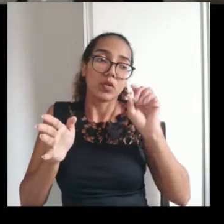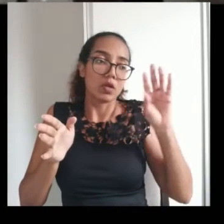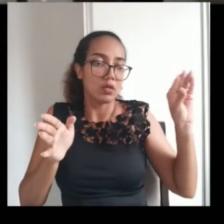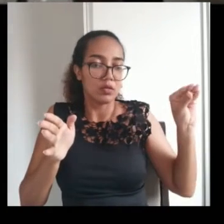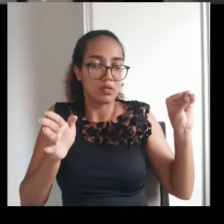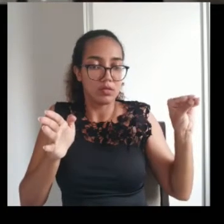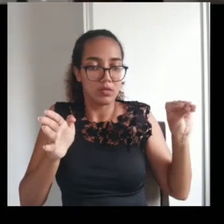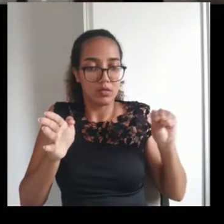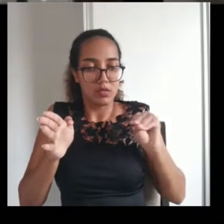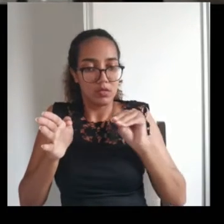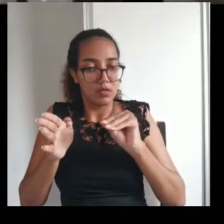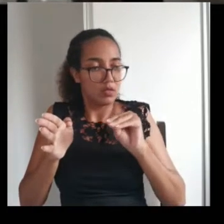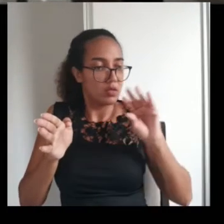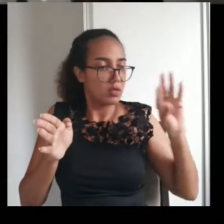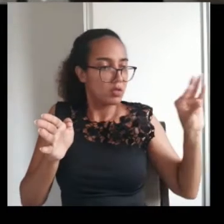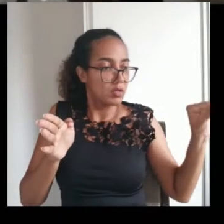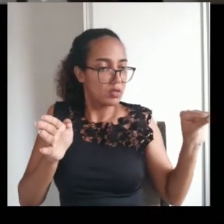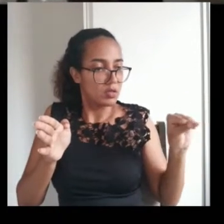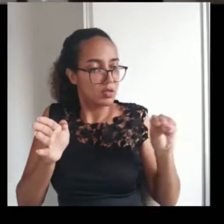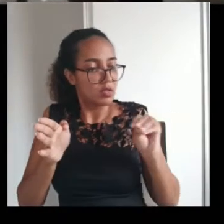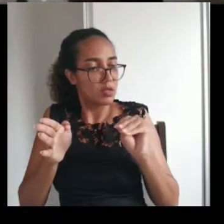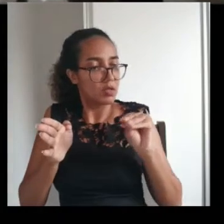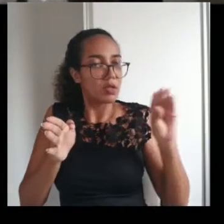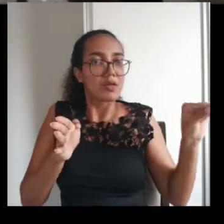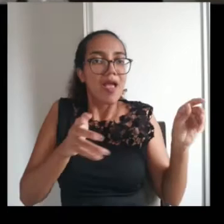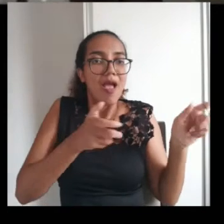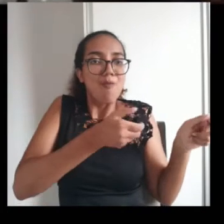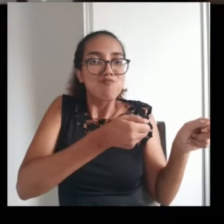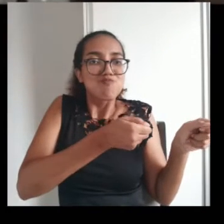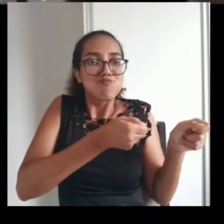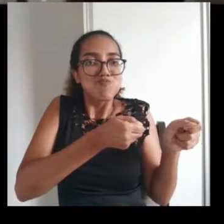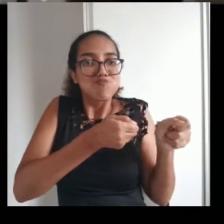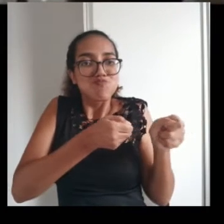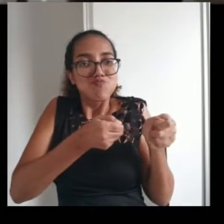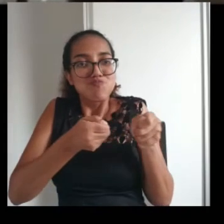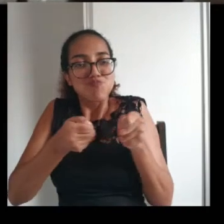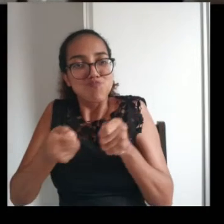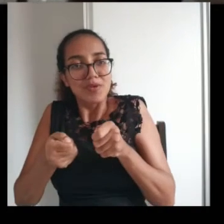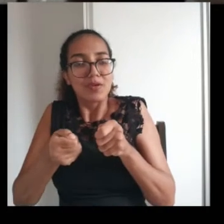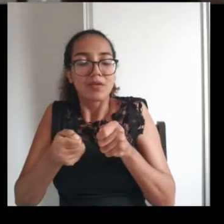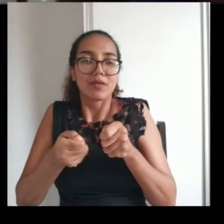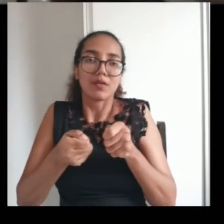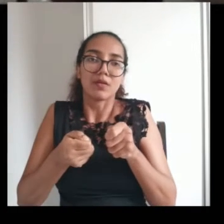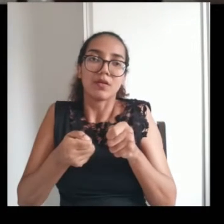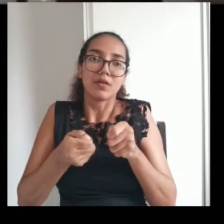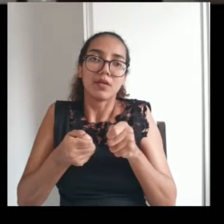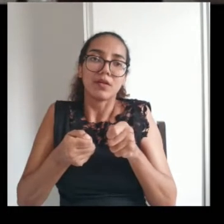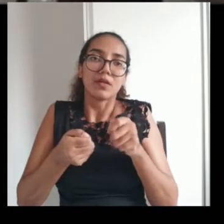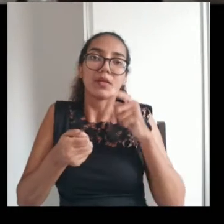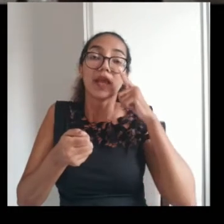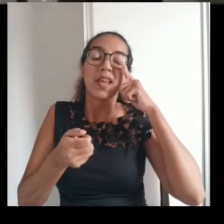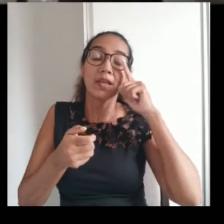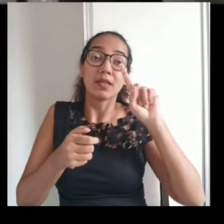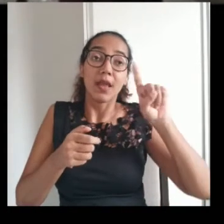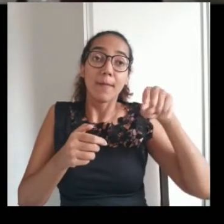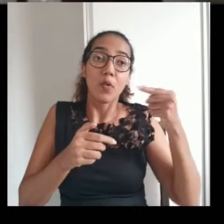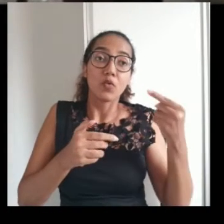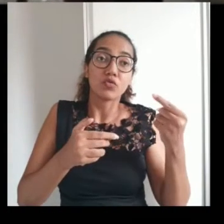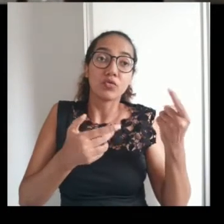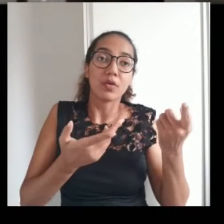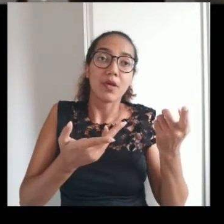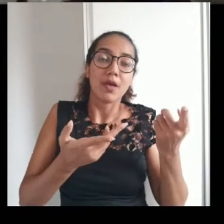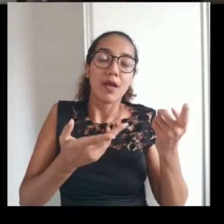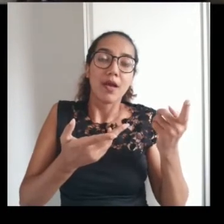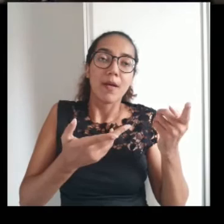sair rearrumando o meu array, né? No caso aqui, só precisaria jogar um, né? E voltar à posição de próxima para a posição anterior,